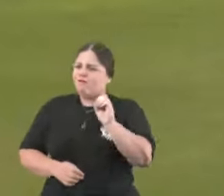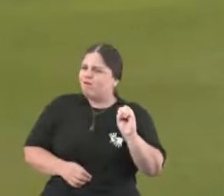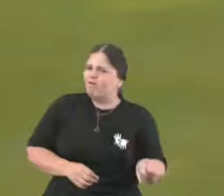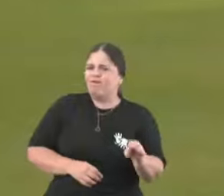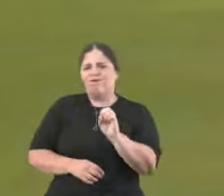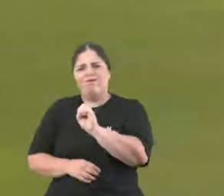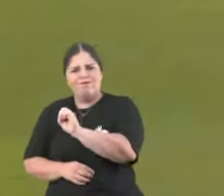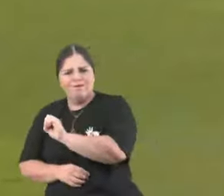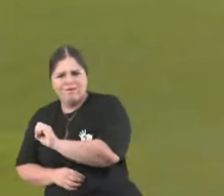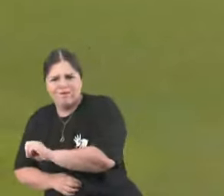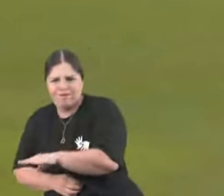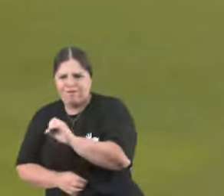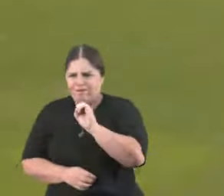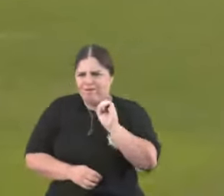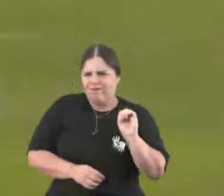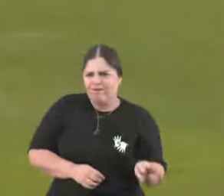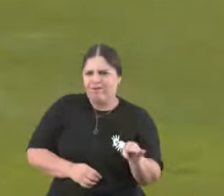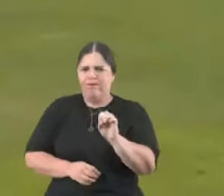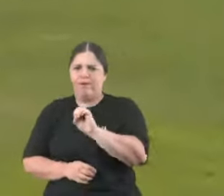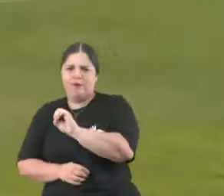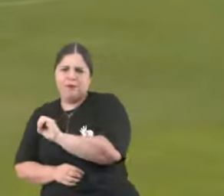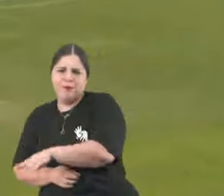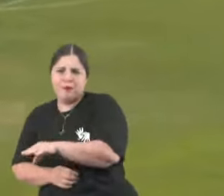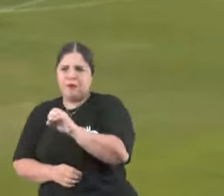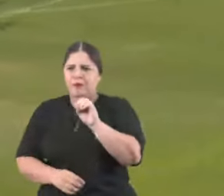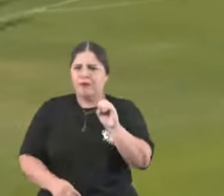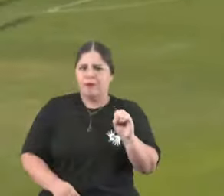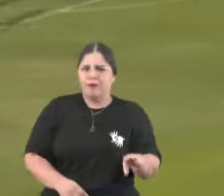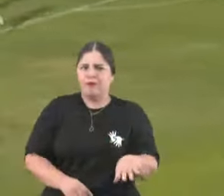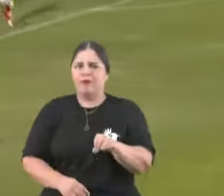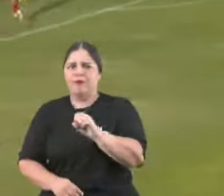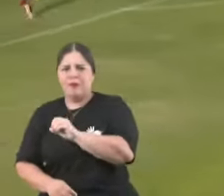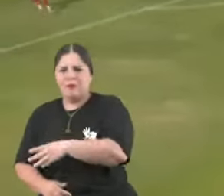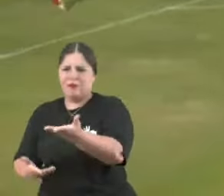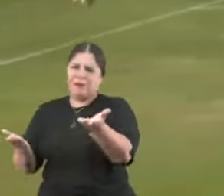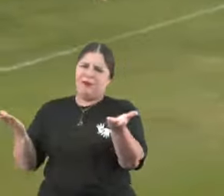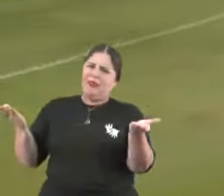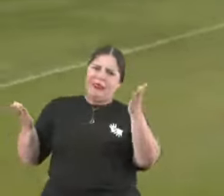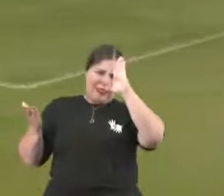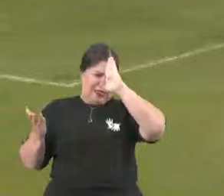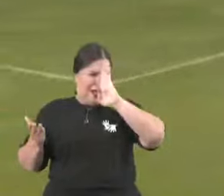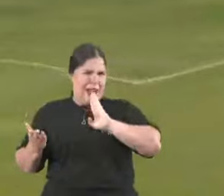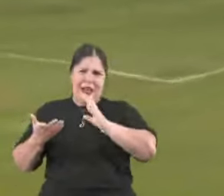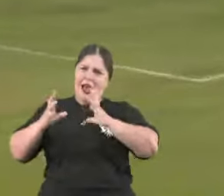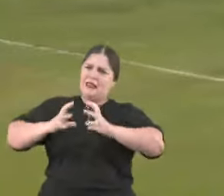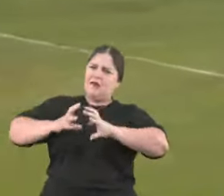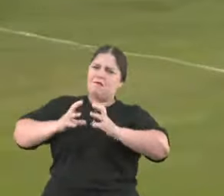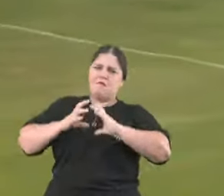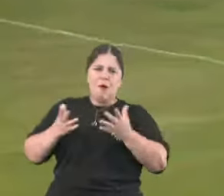Esse ainda é do teu time não, Wesley. Deu de graça o camisa 20, essa bola pro GG. Vem o Galo, Hereda,